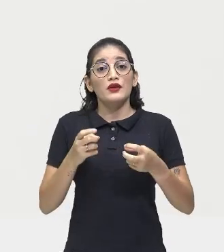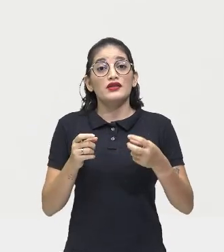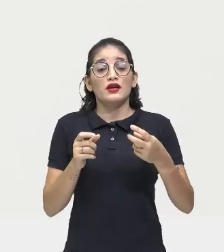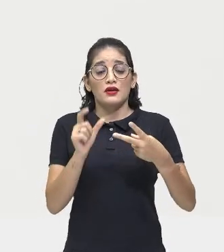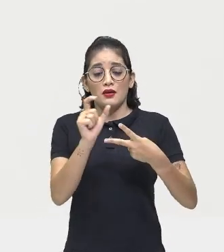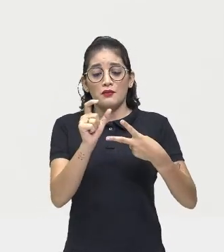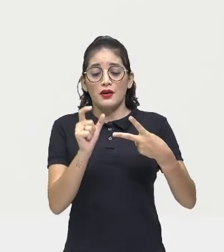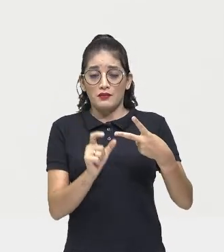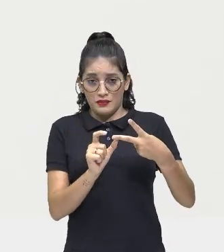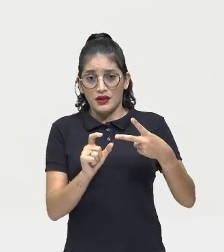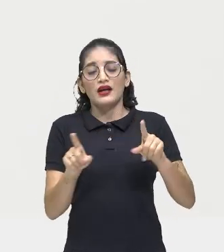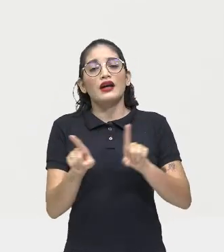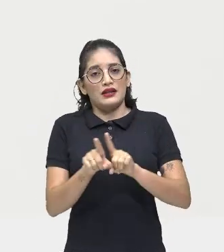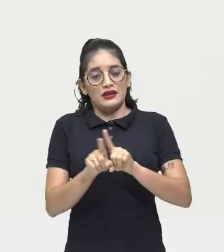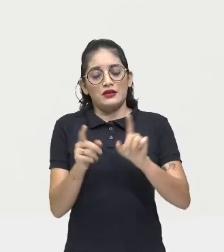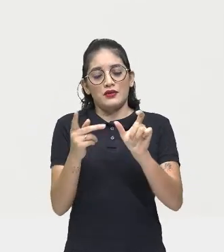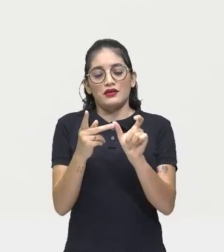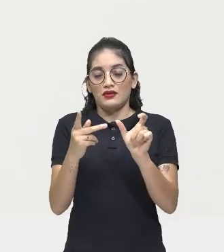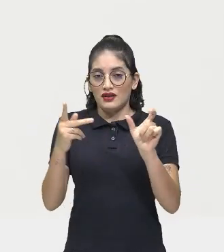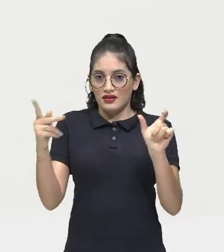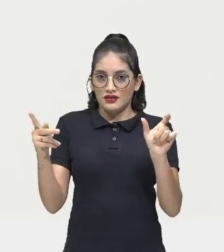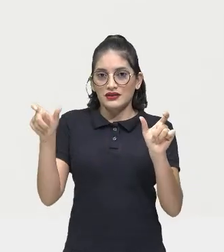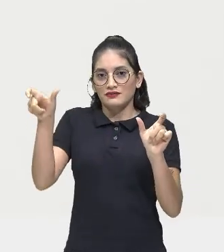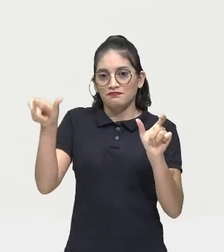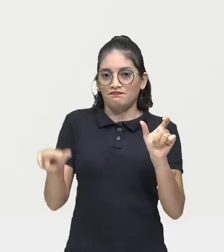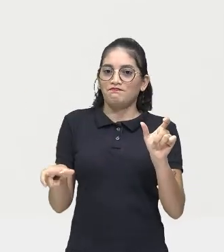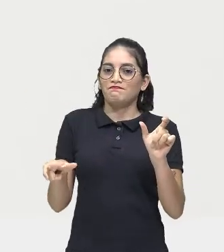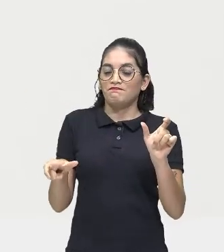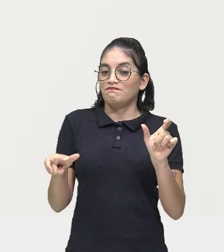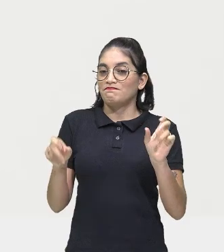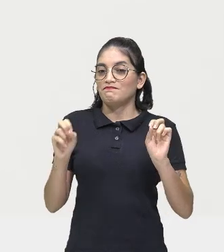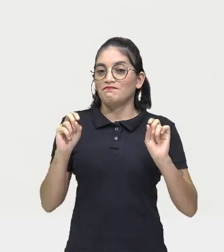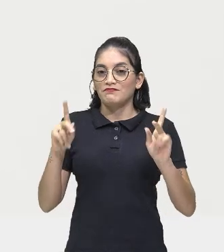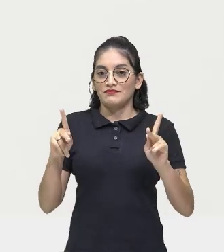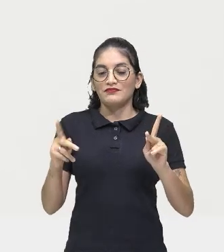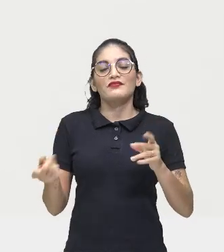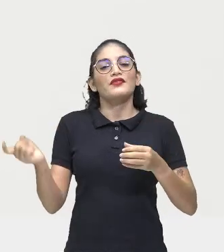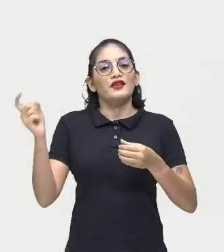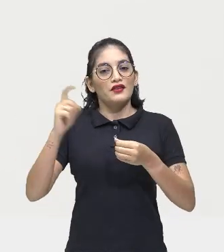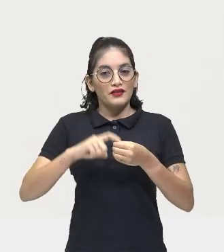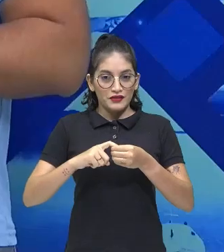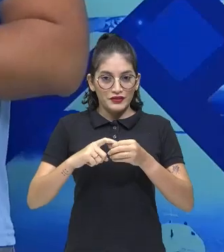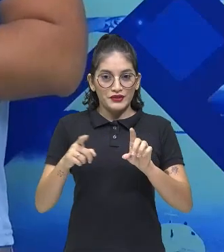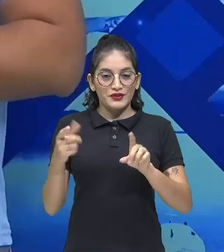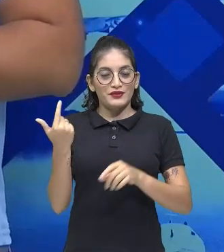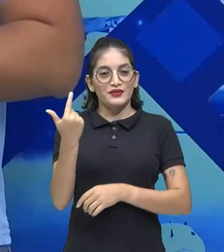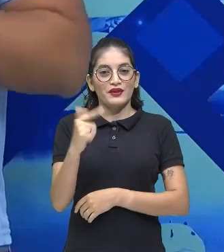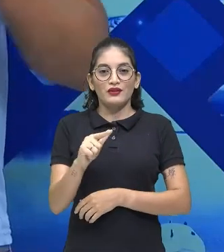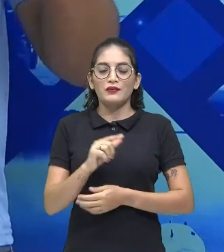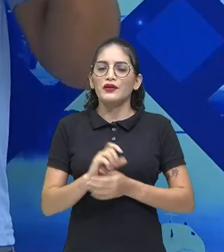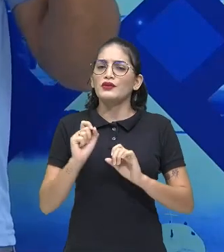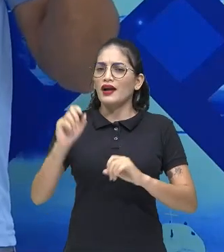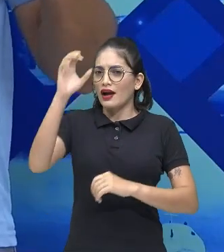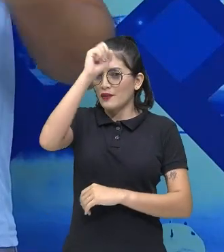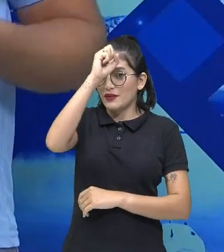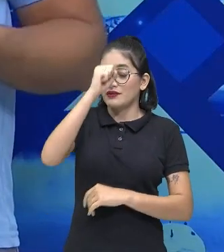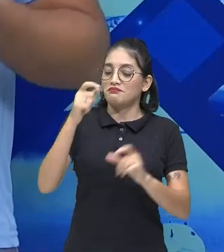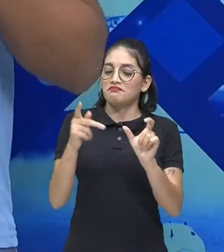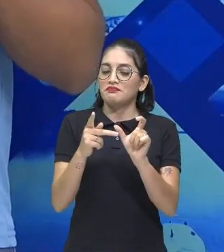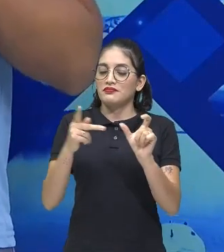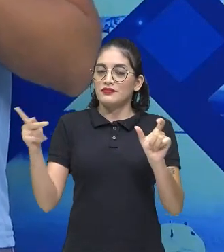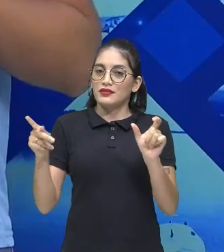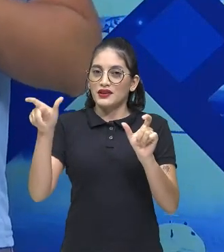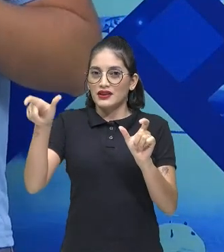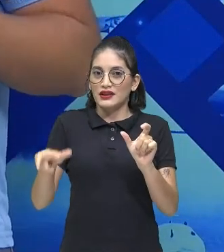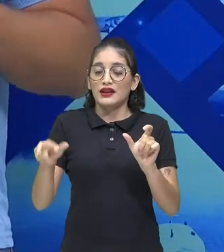enunciados também são predicativos do sujeito, ok? Voltando aqui comigo, então o que aprendemos? Predicativo do sujeito